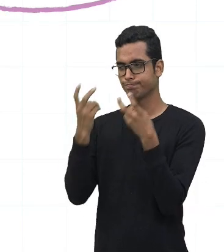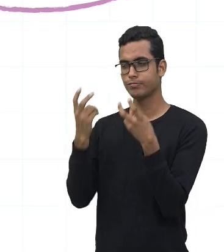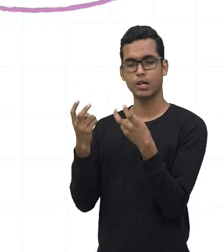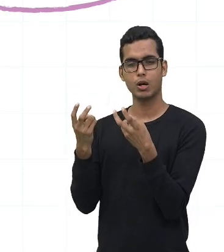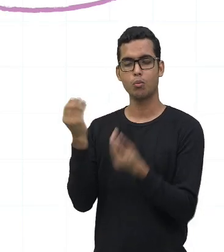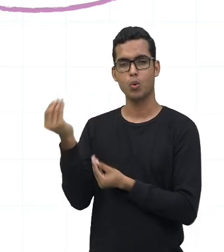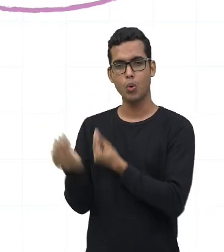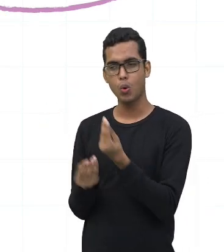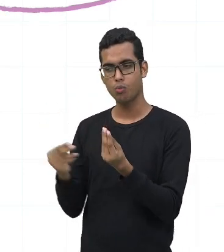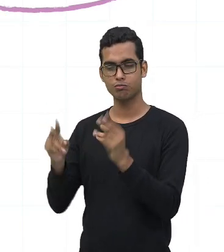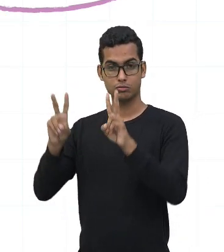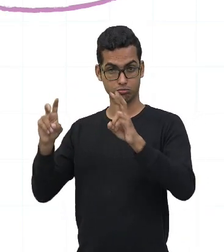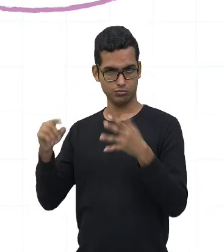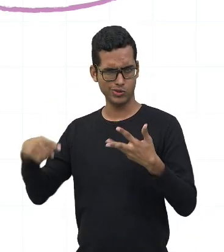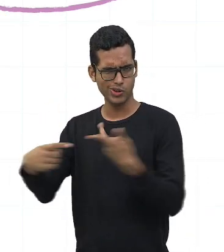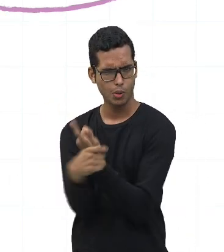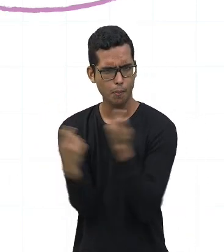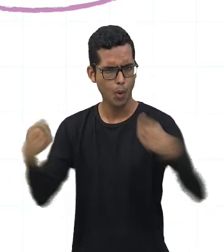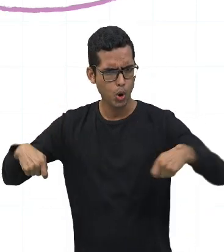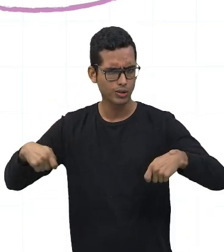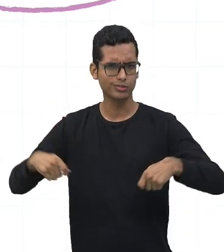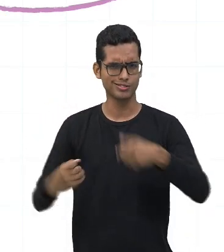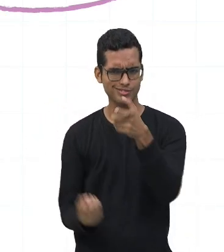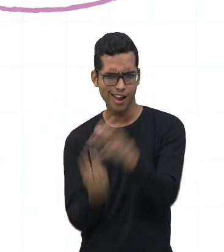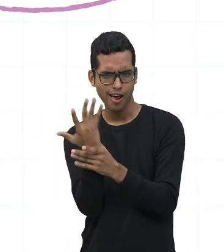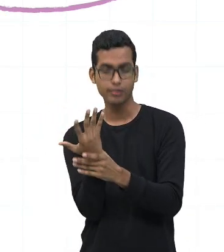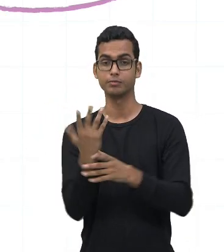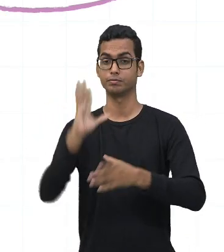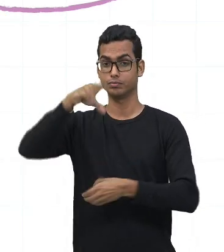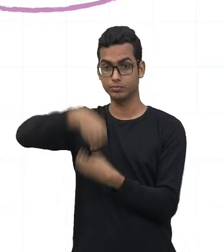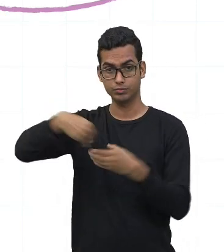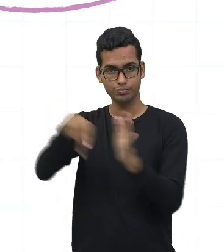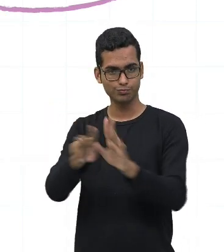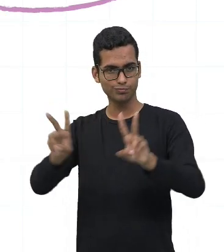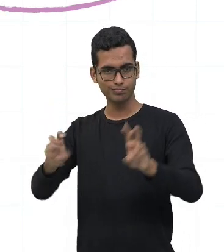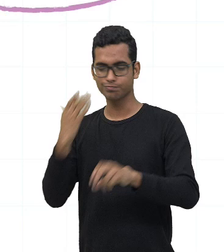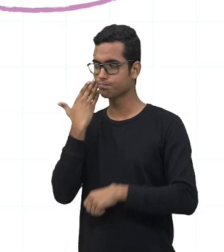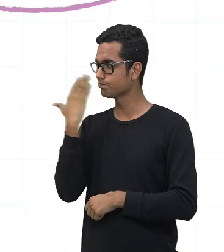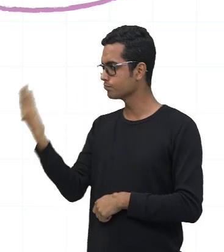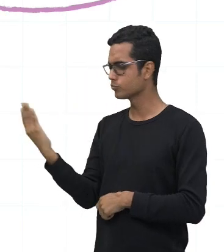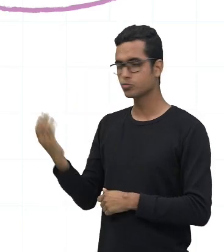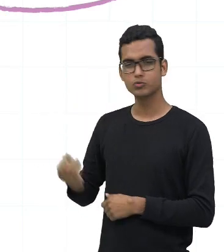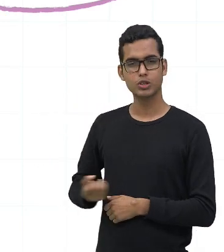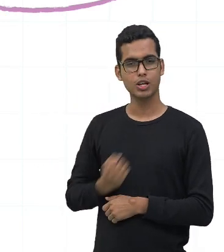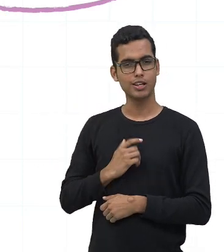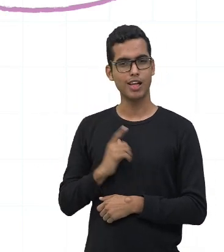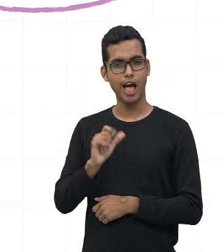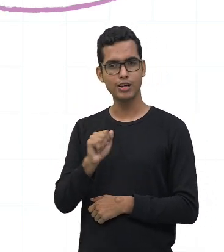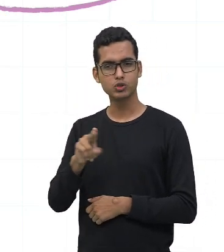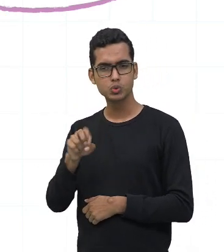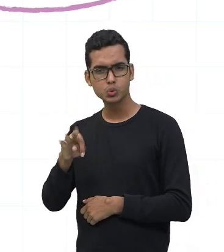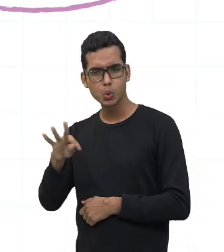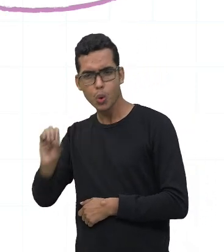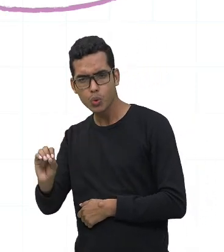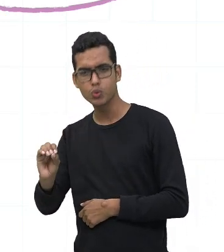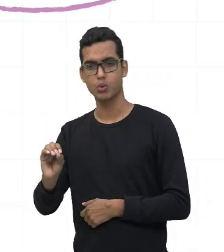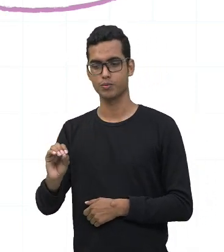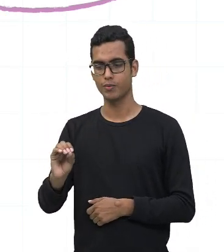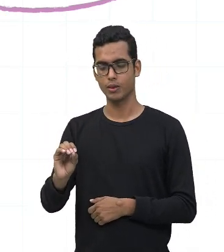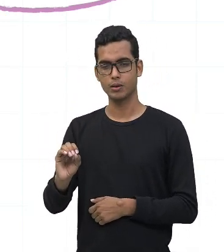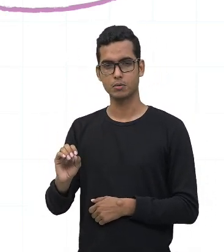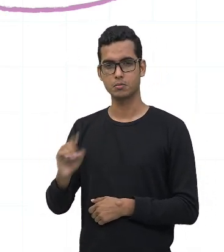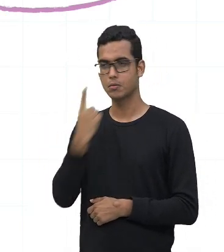podemos desenvolver dentro desse assunto? Quantos temas podemos relacionar aí,